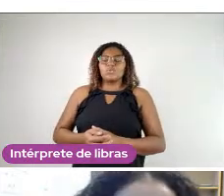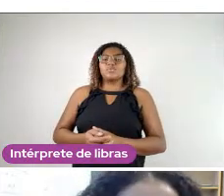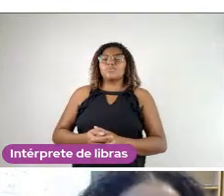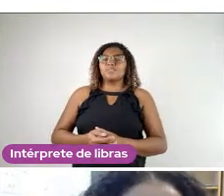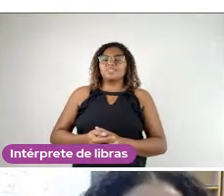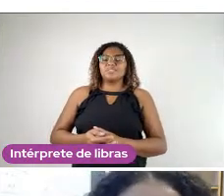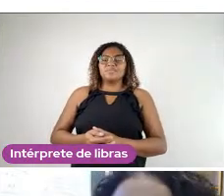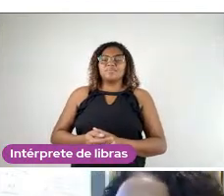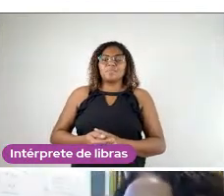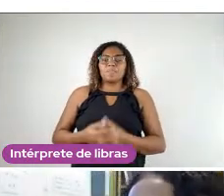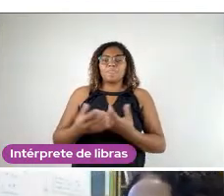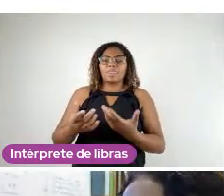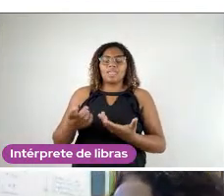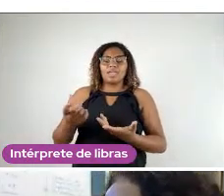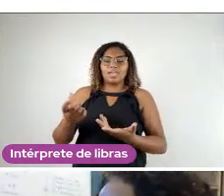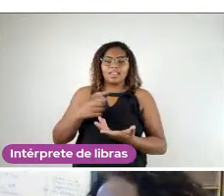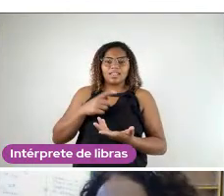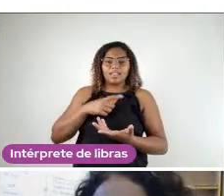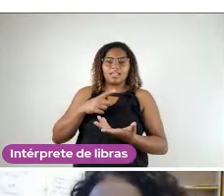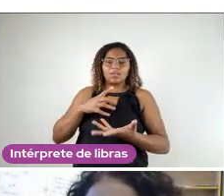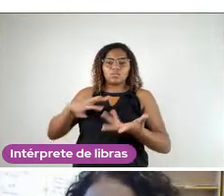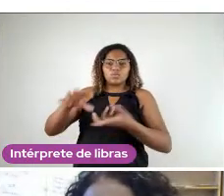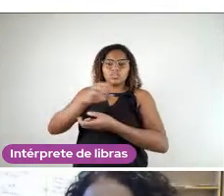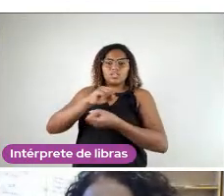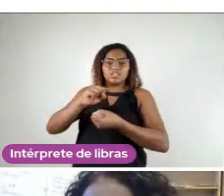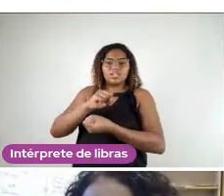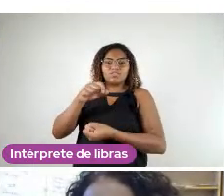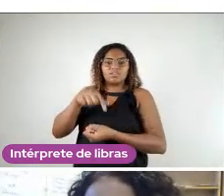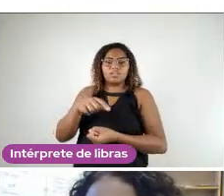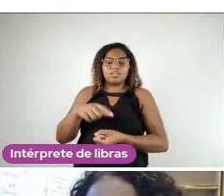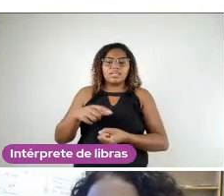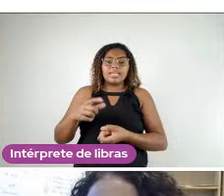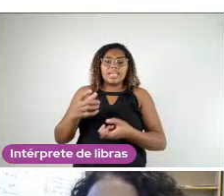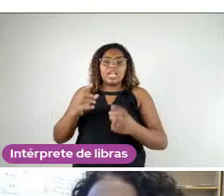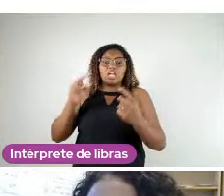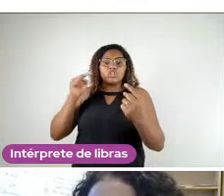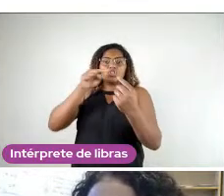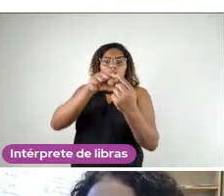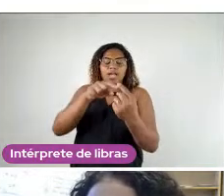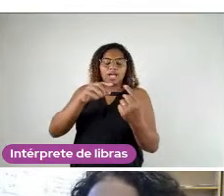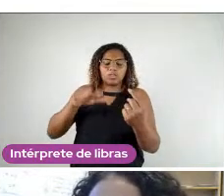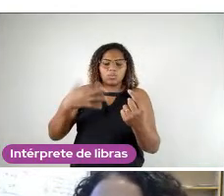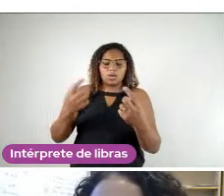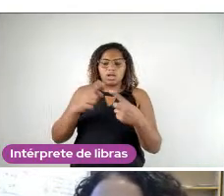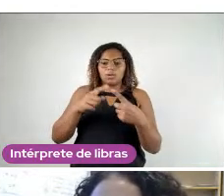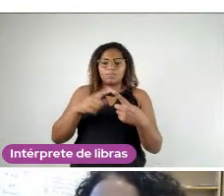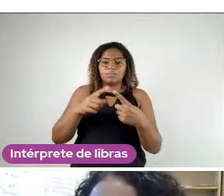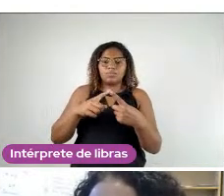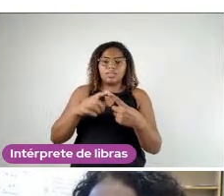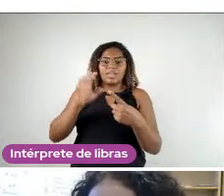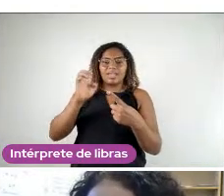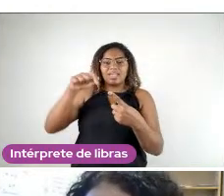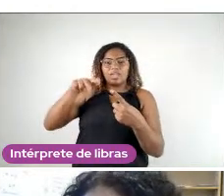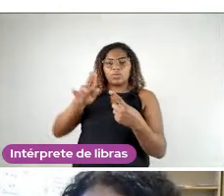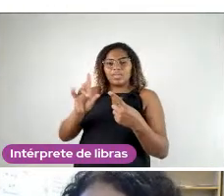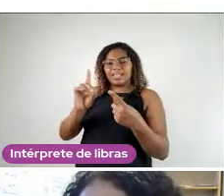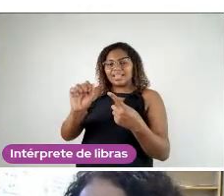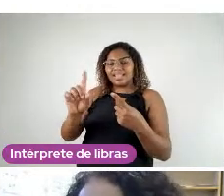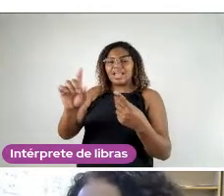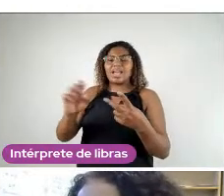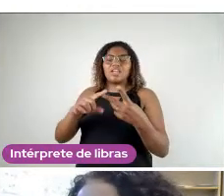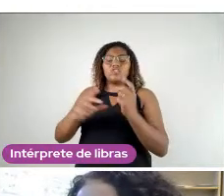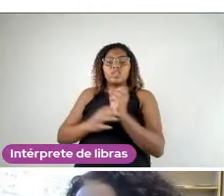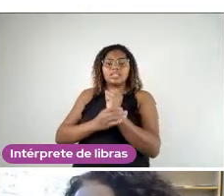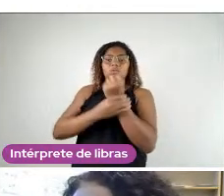desses objetivos sustentáveis, né, que são os que estão indicados aqui, como equidade, segurança,